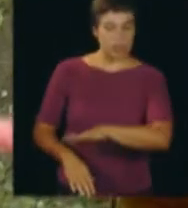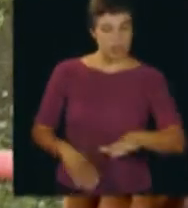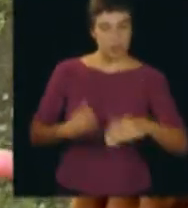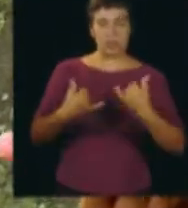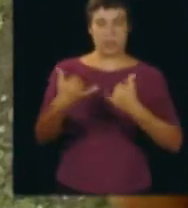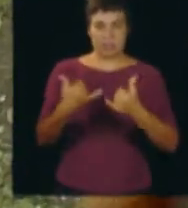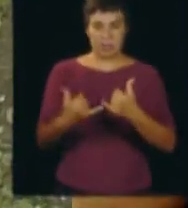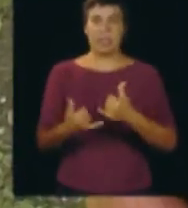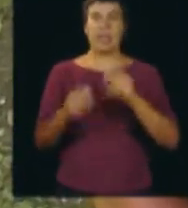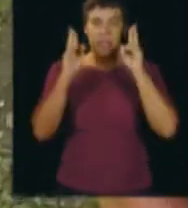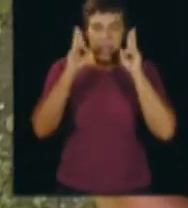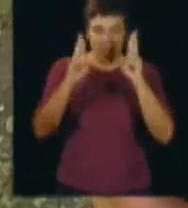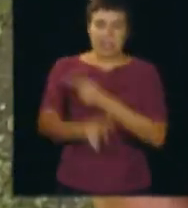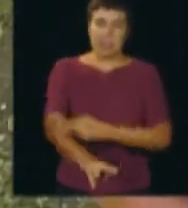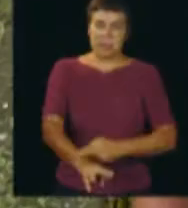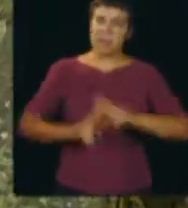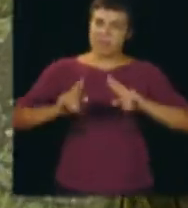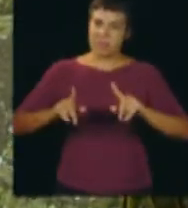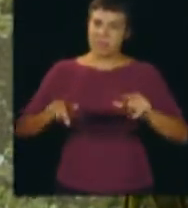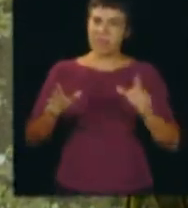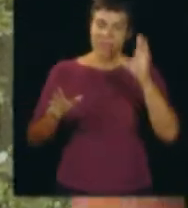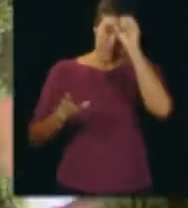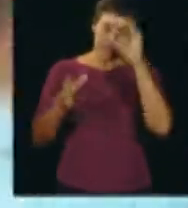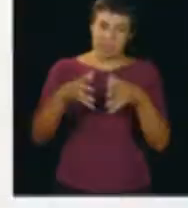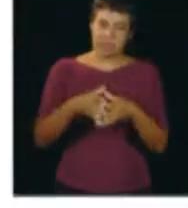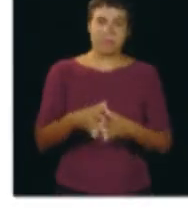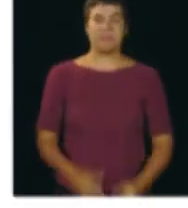viver em grupo e a respeitar as diferenças. Lá vou eu, hein?